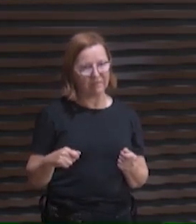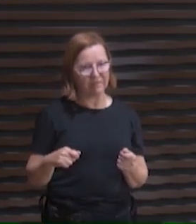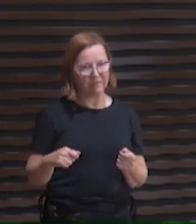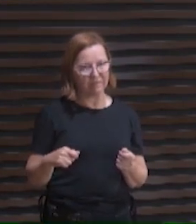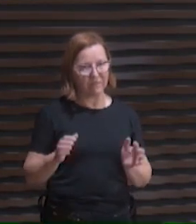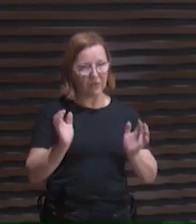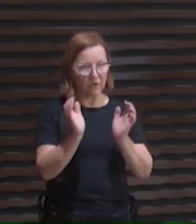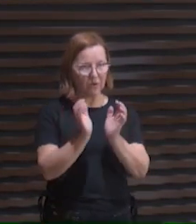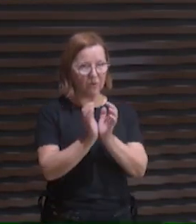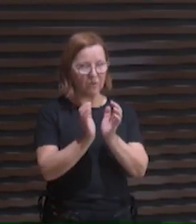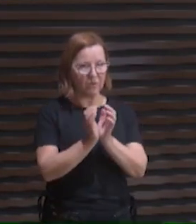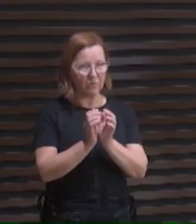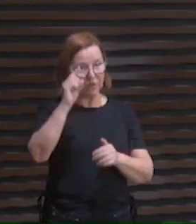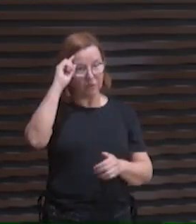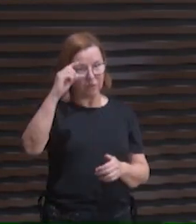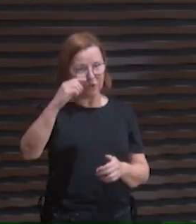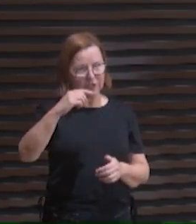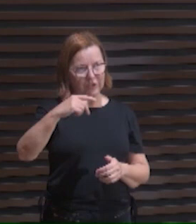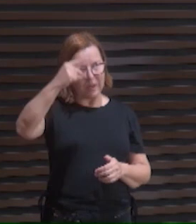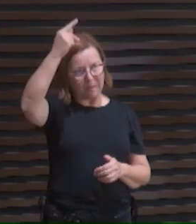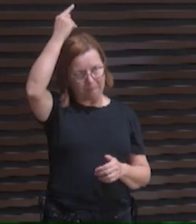um grupo do dia de Pentecostes.